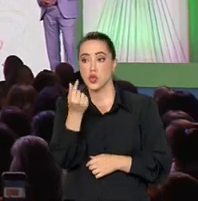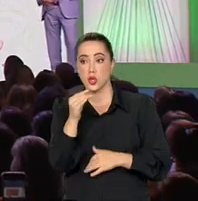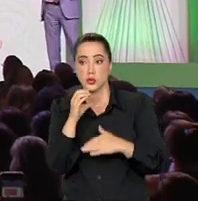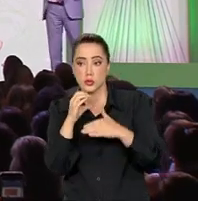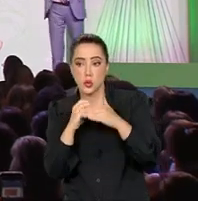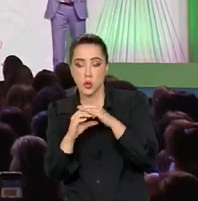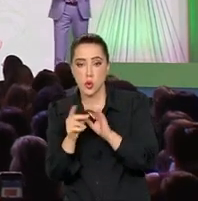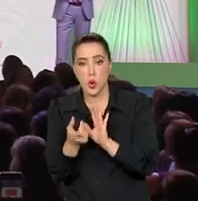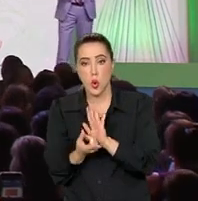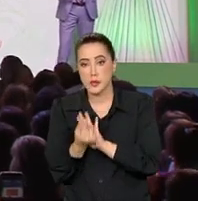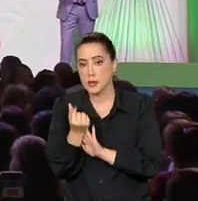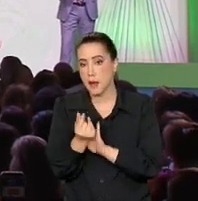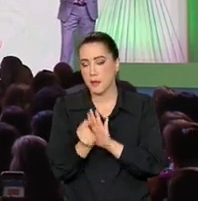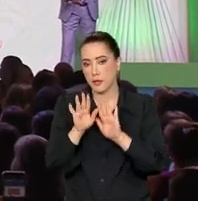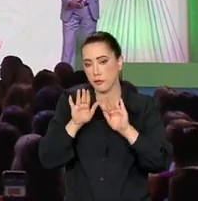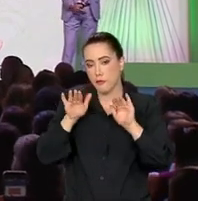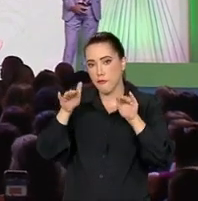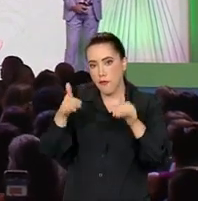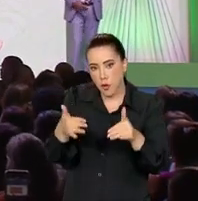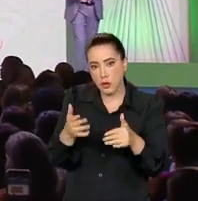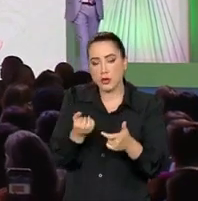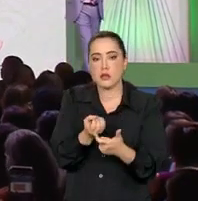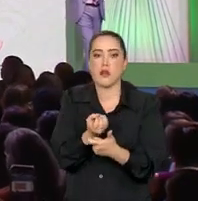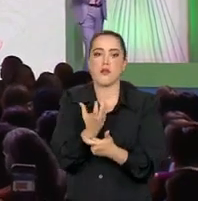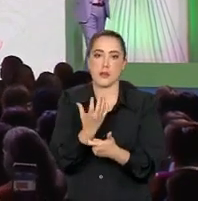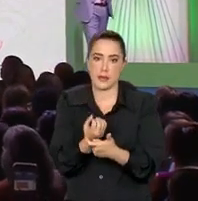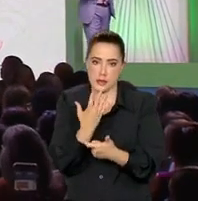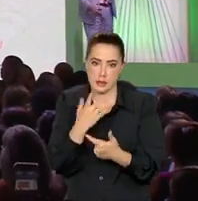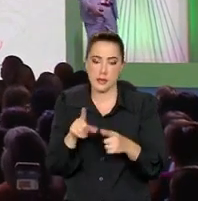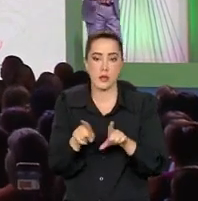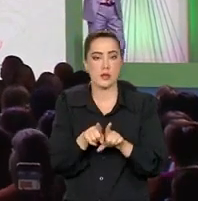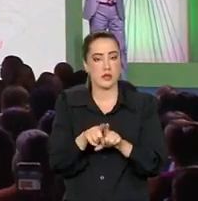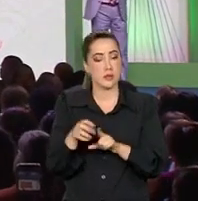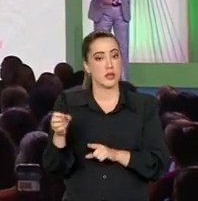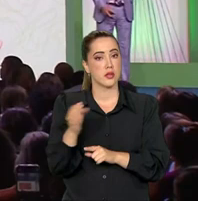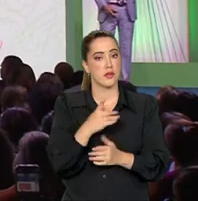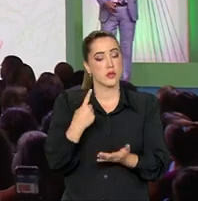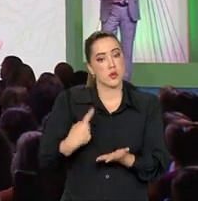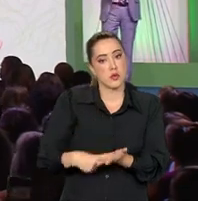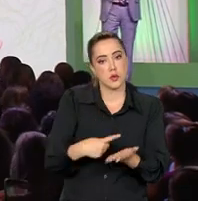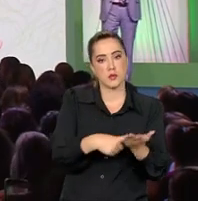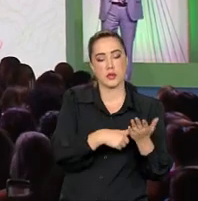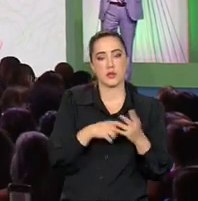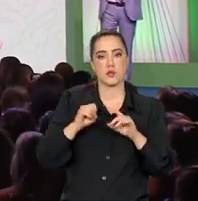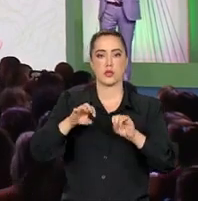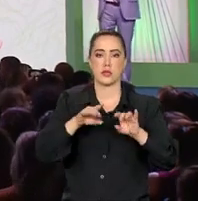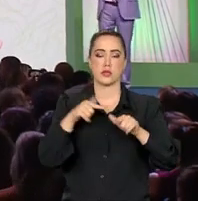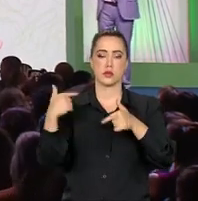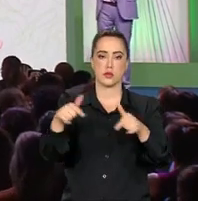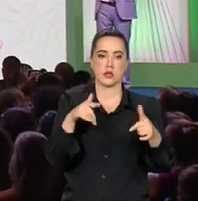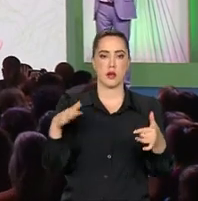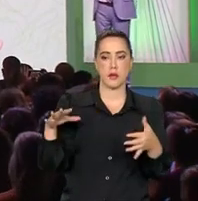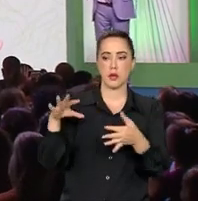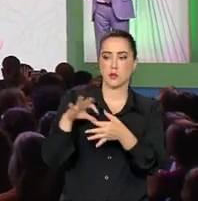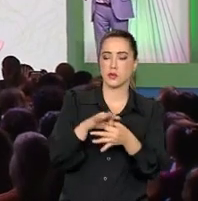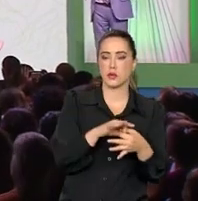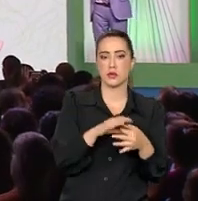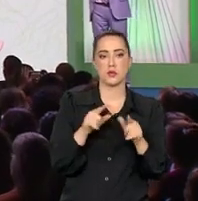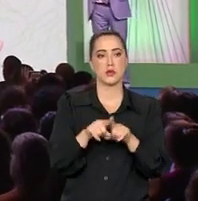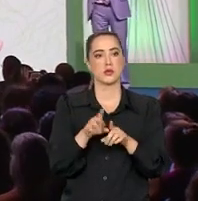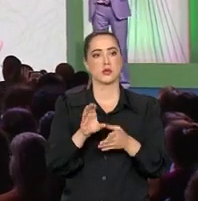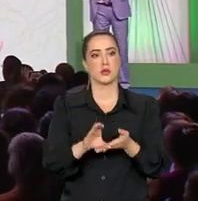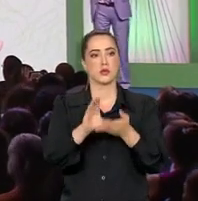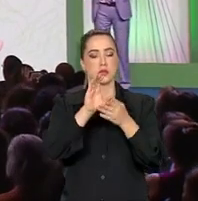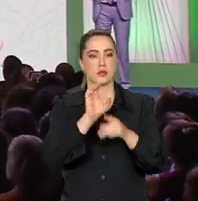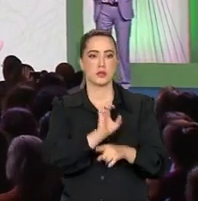estado ou do município, essa questão da alfabetização. E normas consolidadas no sistema de ensino, com ação articulada com os conselhos estaduais de